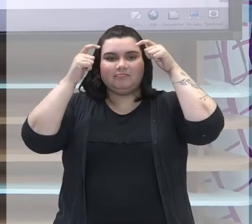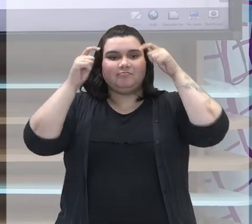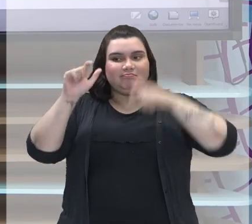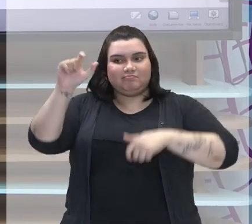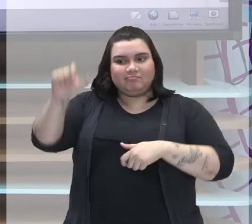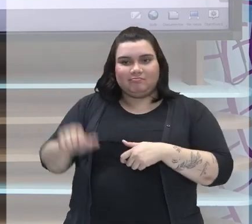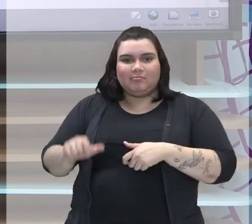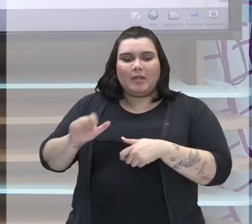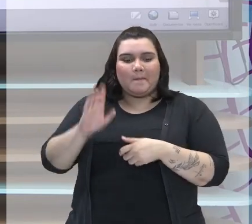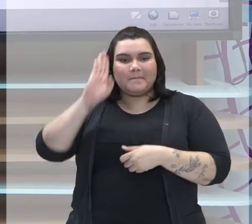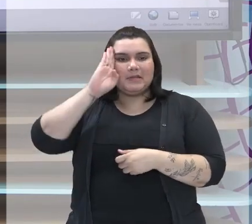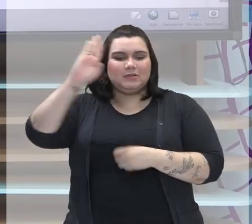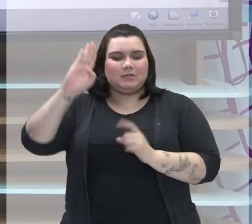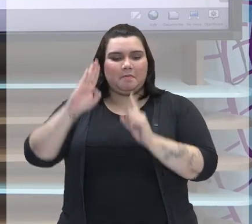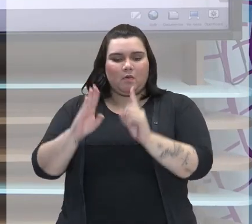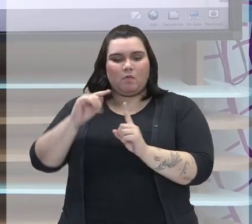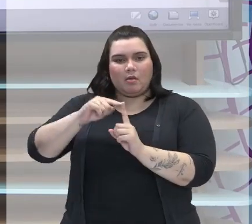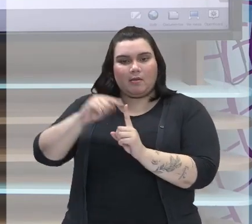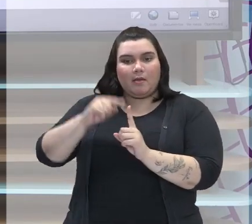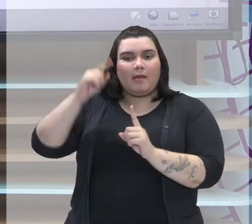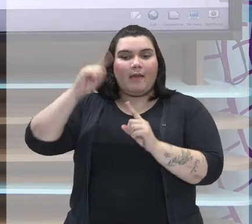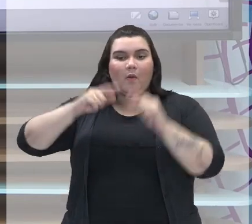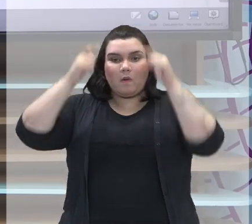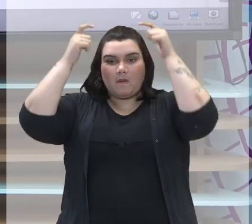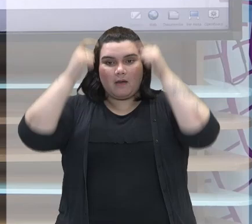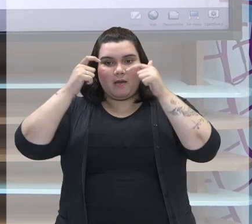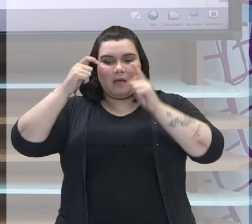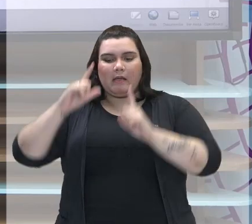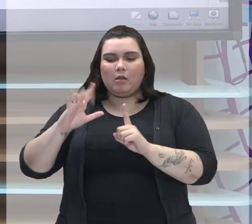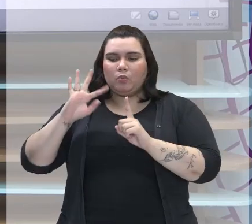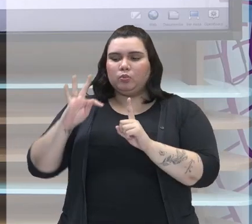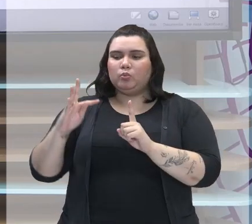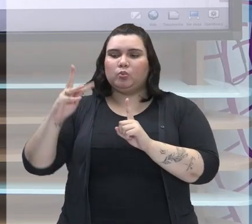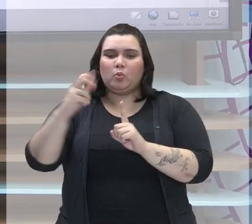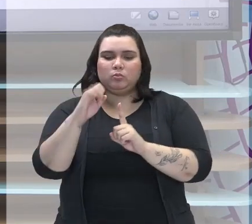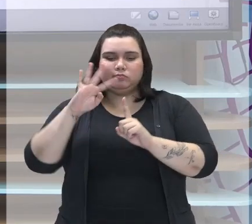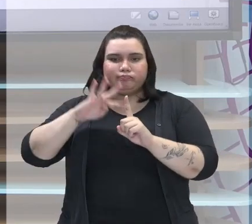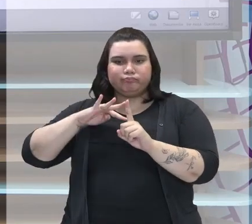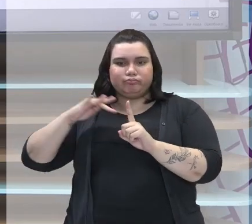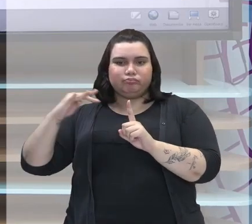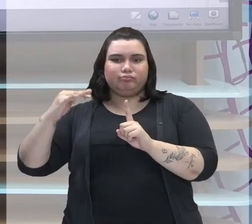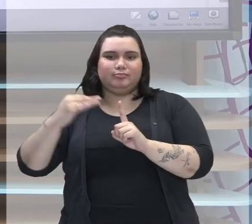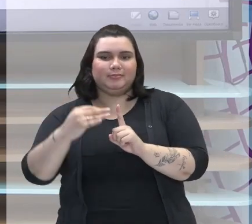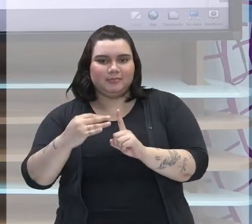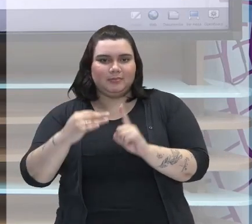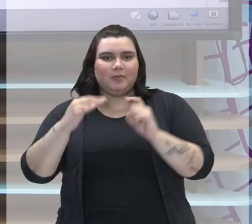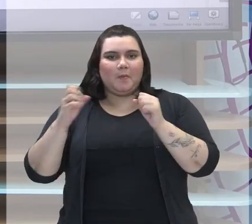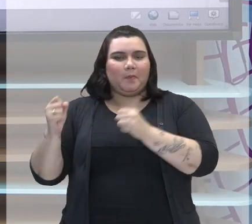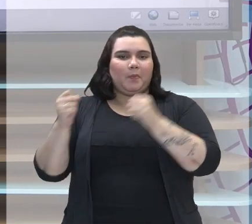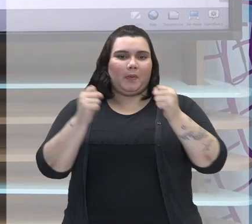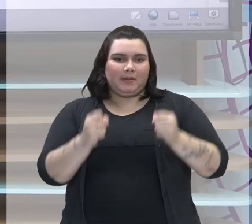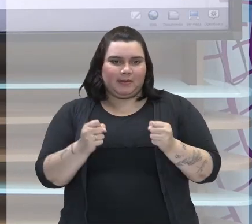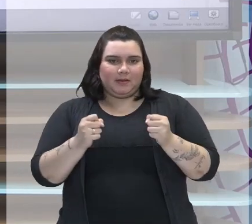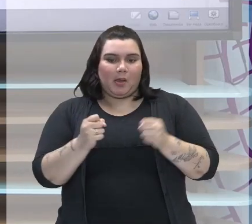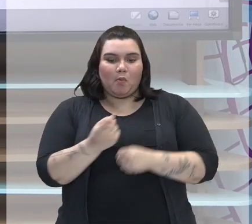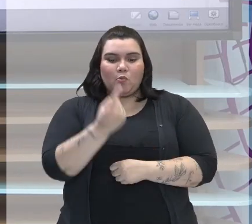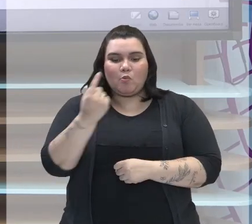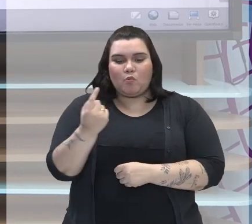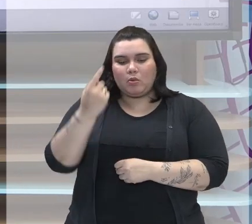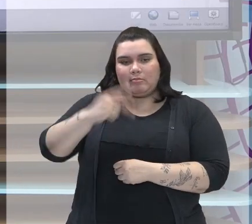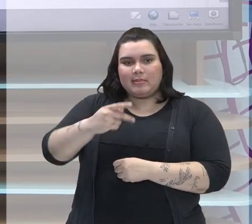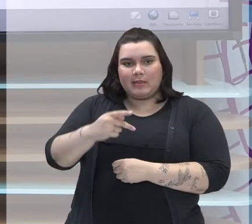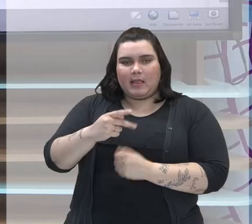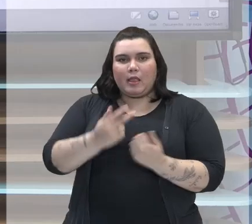do rei. Então o poder estava muito centralizado na mão de quem? De uma pessoa, do rei,